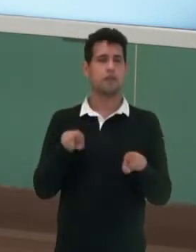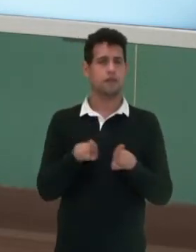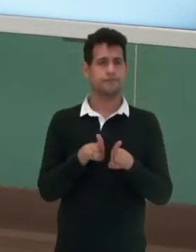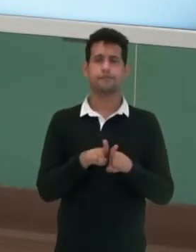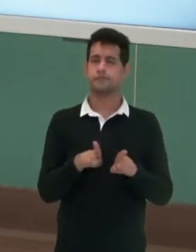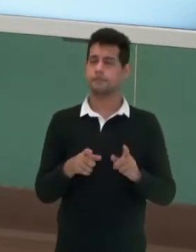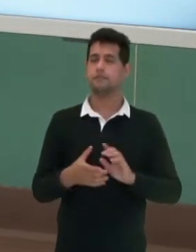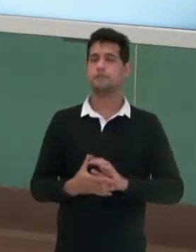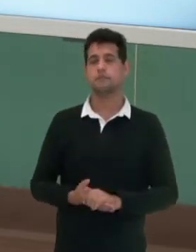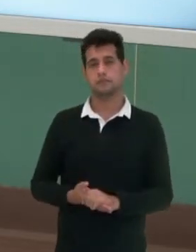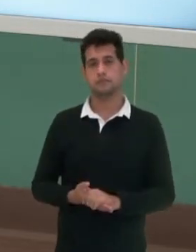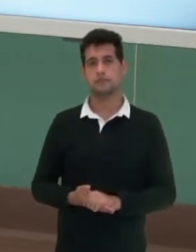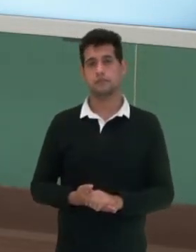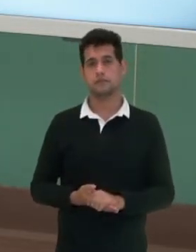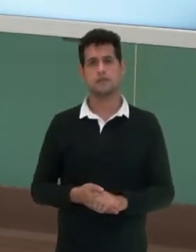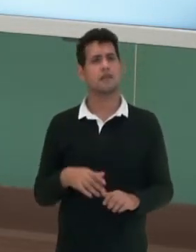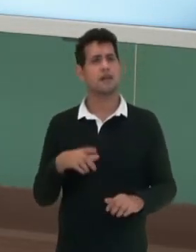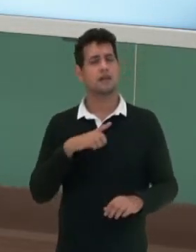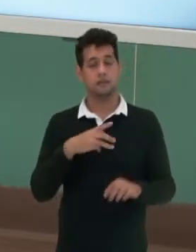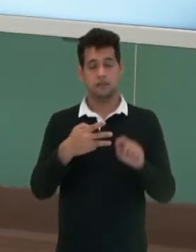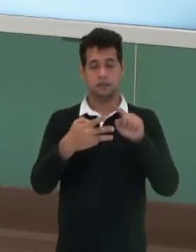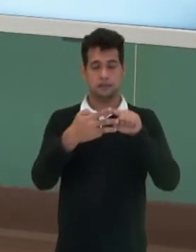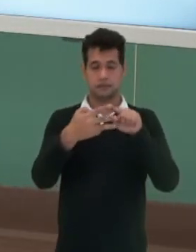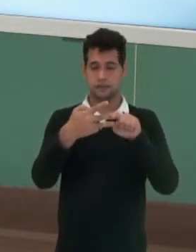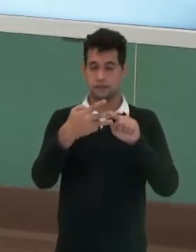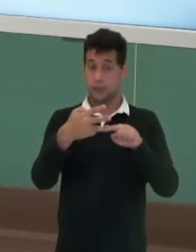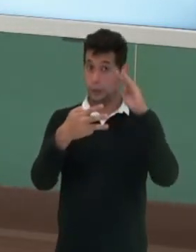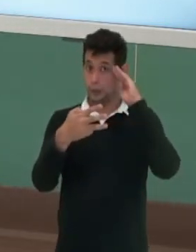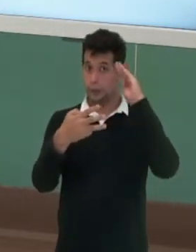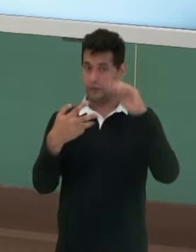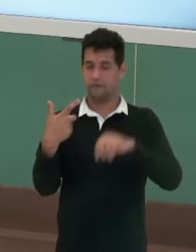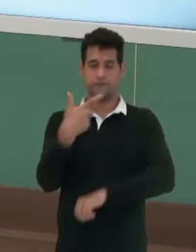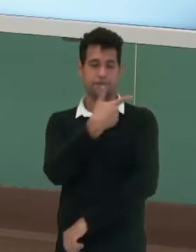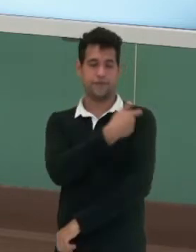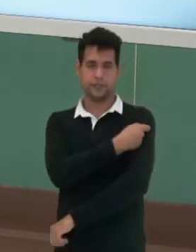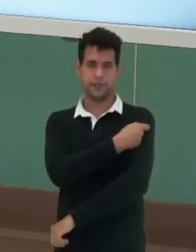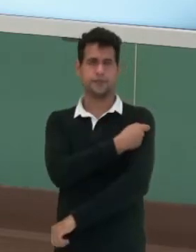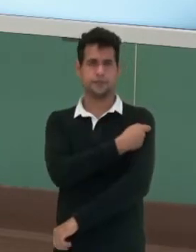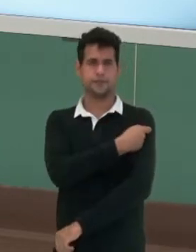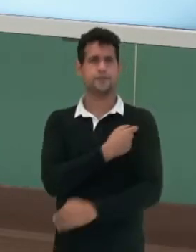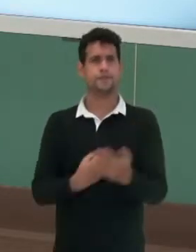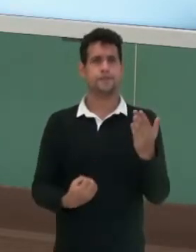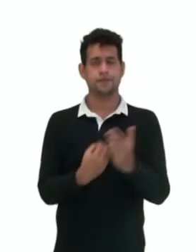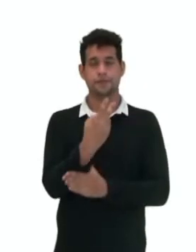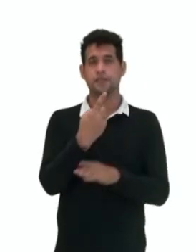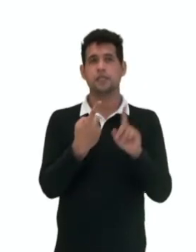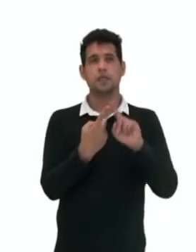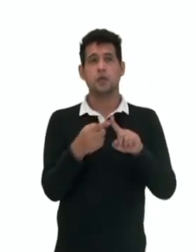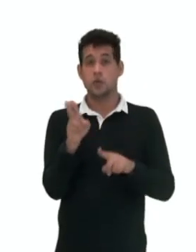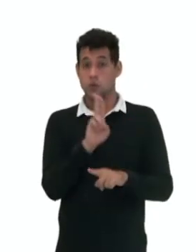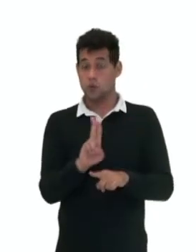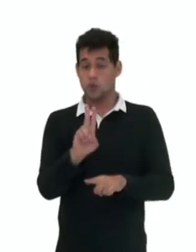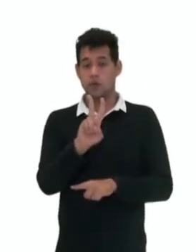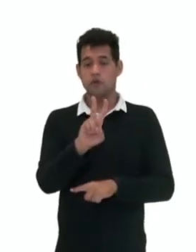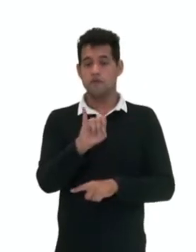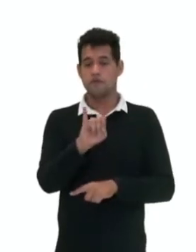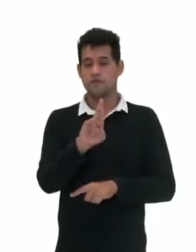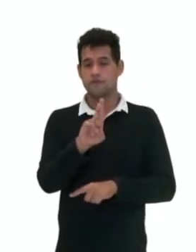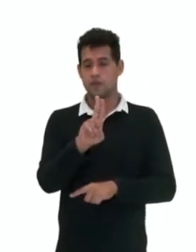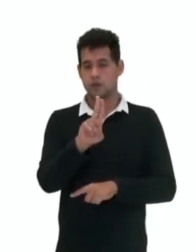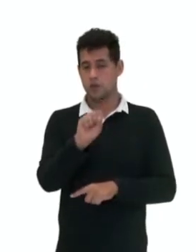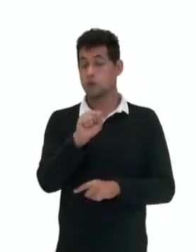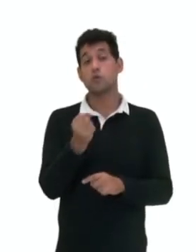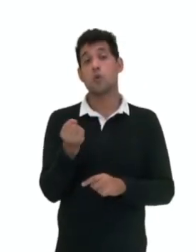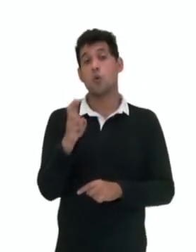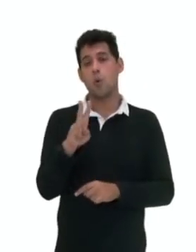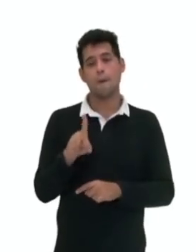doença. Existem 3 principais tipos de vacina, né, que são produzidas. A utilização de um vírus ou de uma